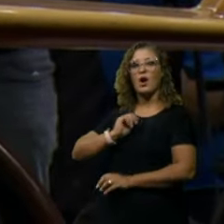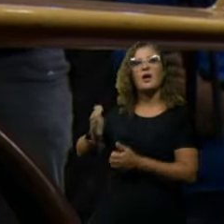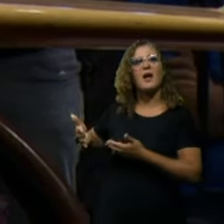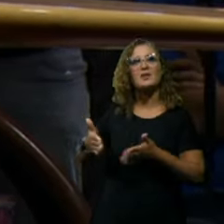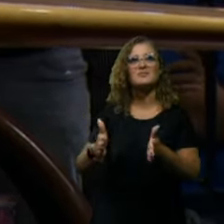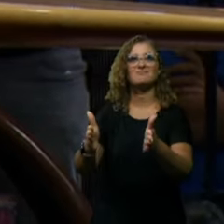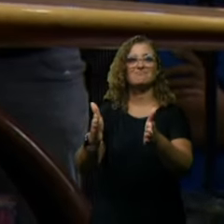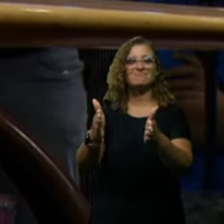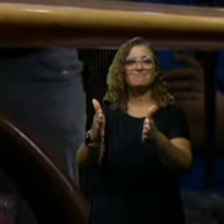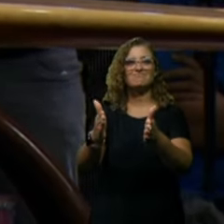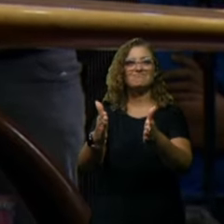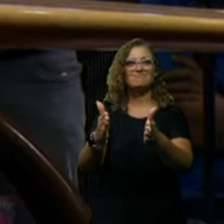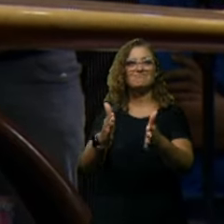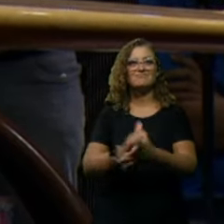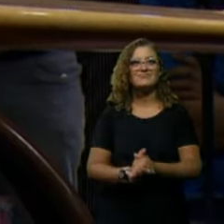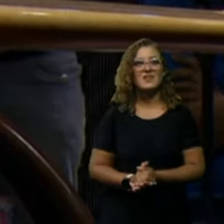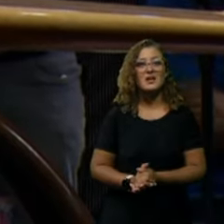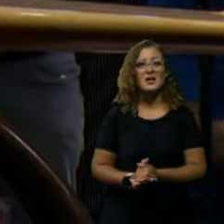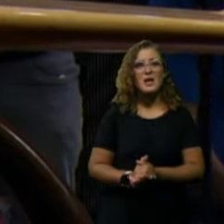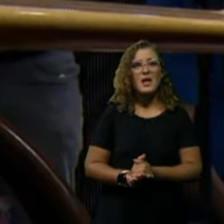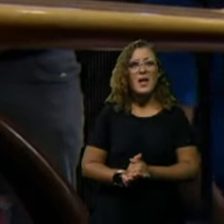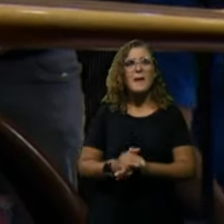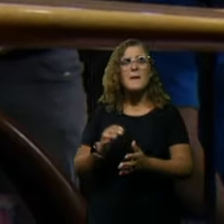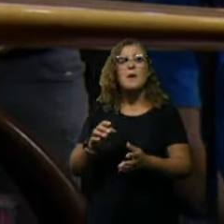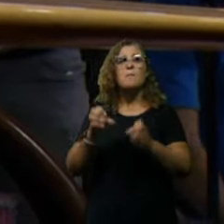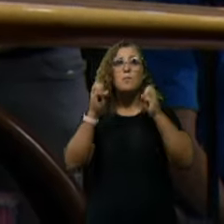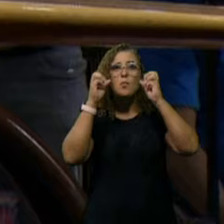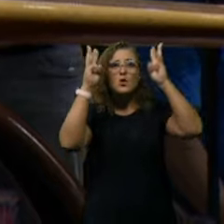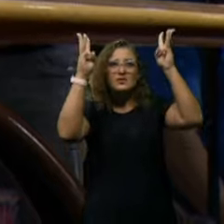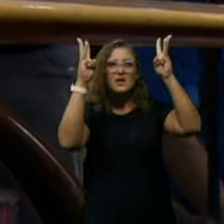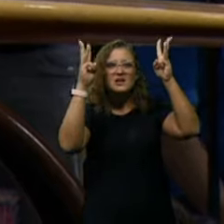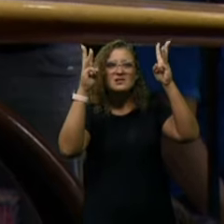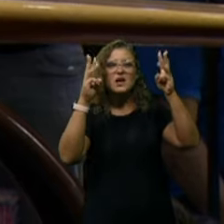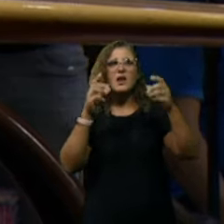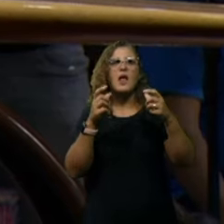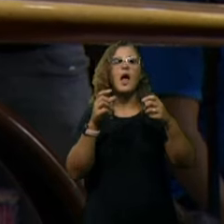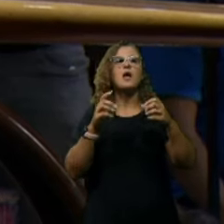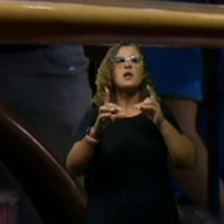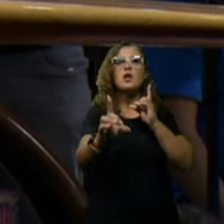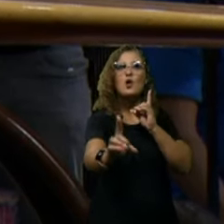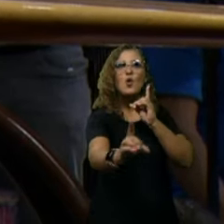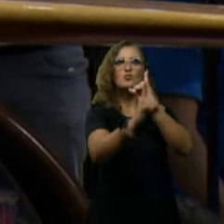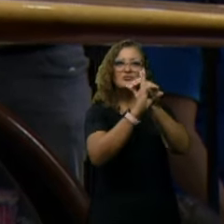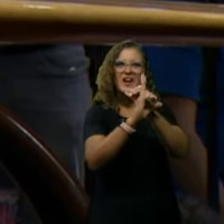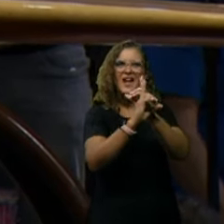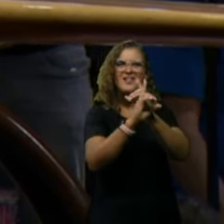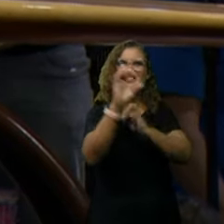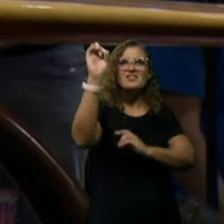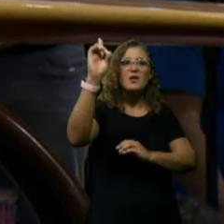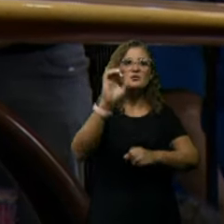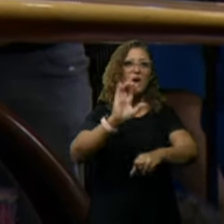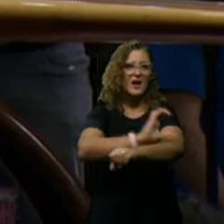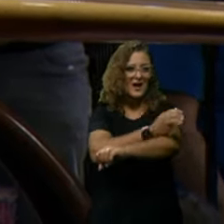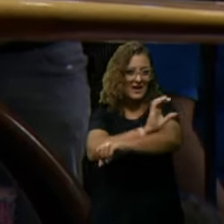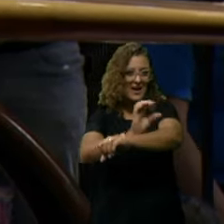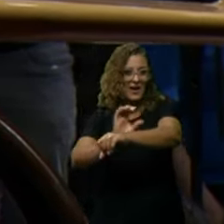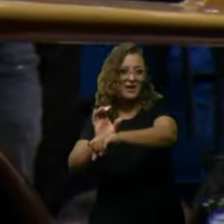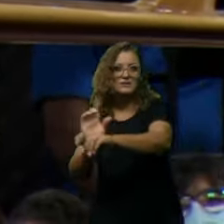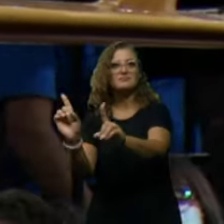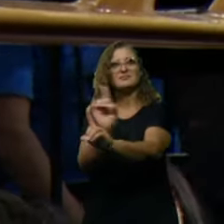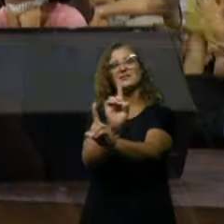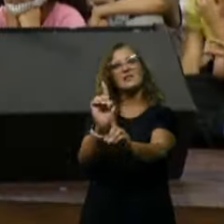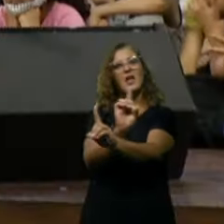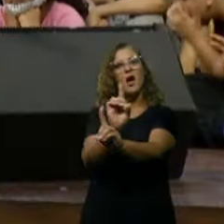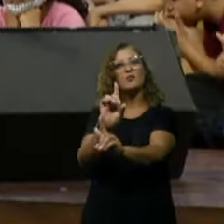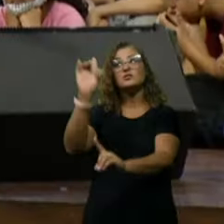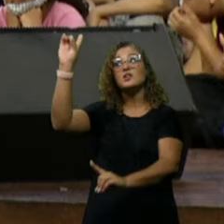ele Esperasse o outro lado não tinha graça pergunta para Moisés que Moisés queria encontrar ele em Canaã ele disse não se a tua presença não for me deixa aqui aonde ele tava